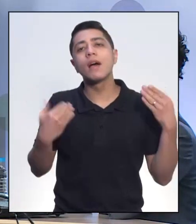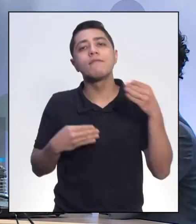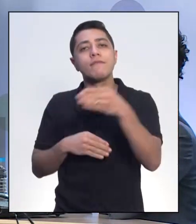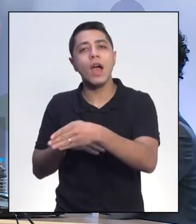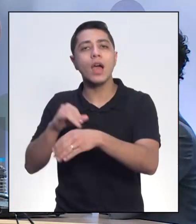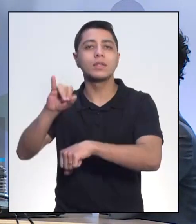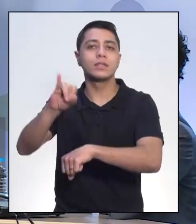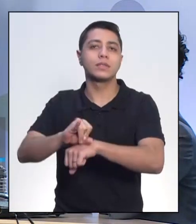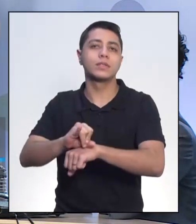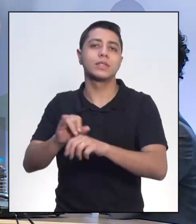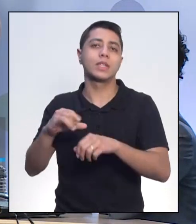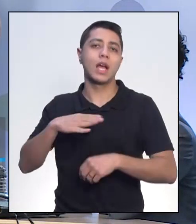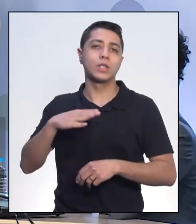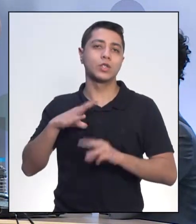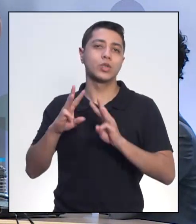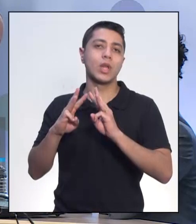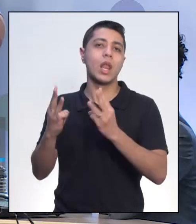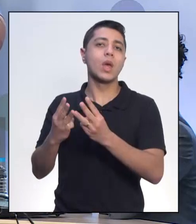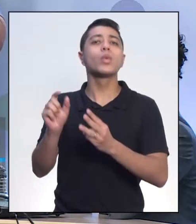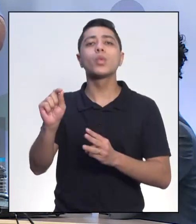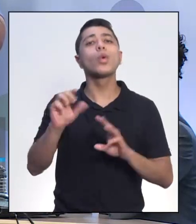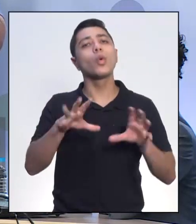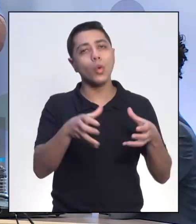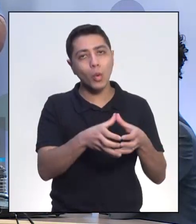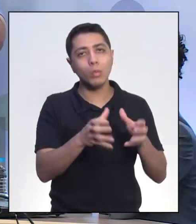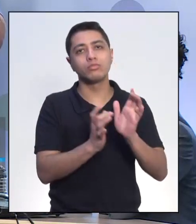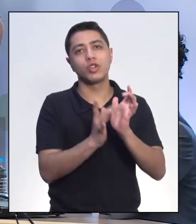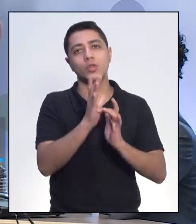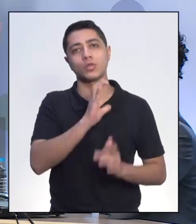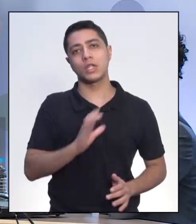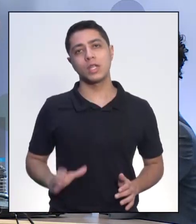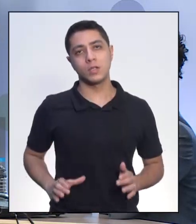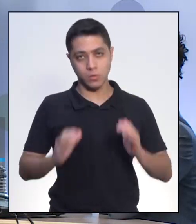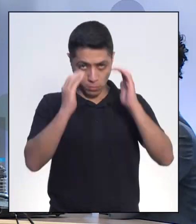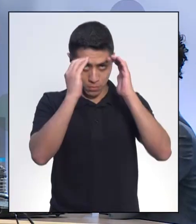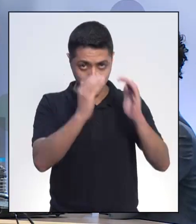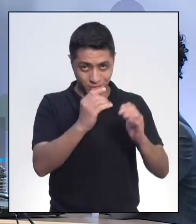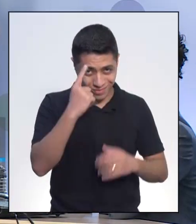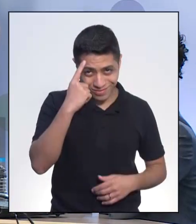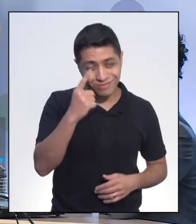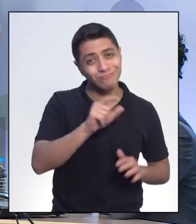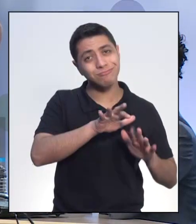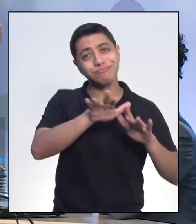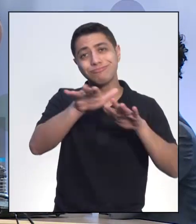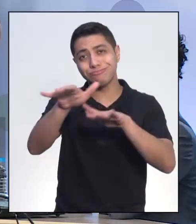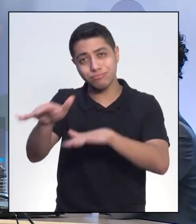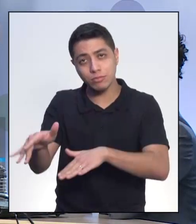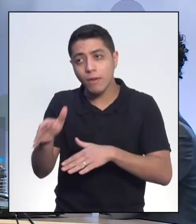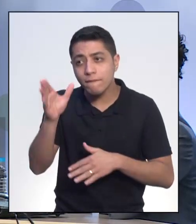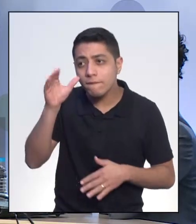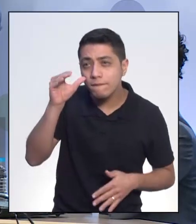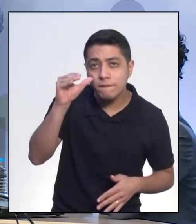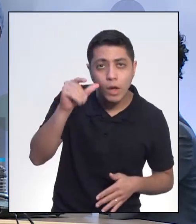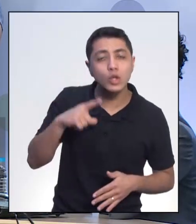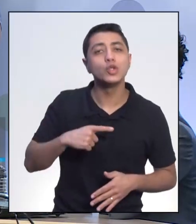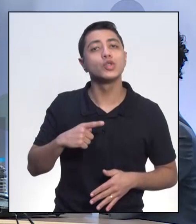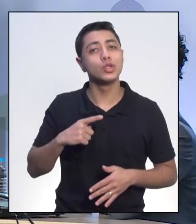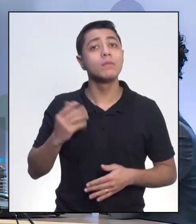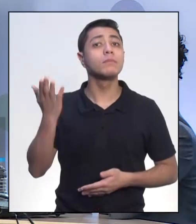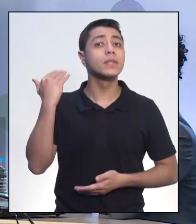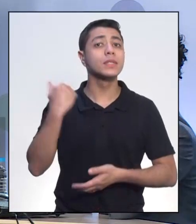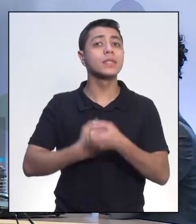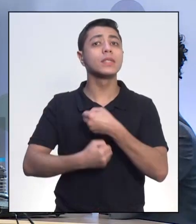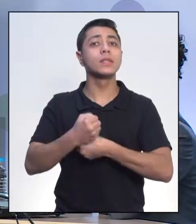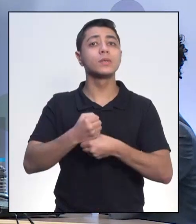o poderio fica para, né, os islâmicos, será que haverá essa permissão? Então, nesse período, em 1947, a ONU